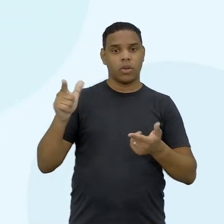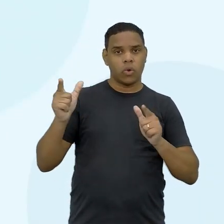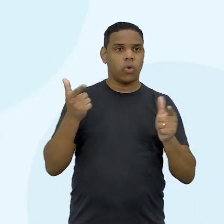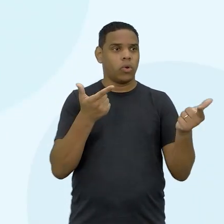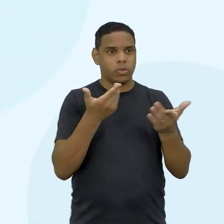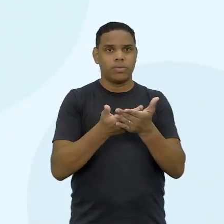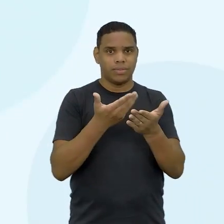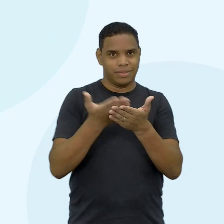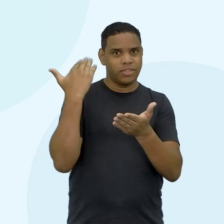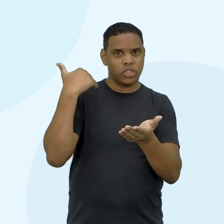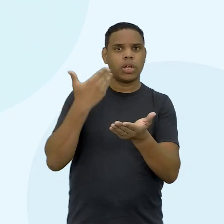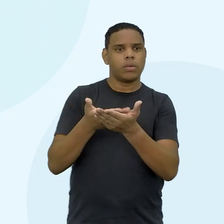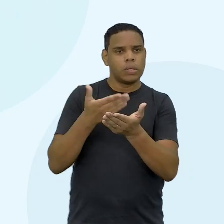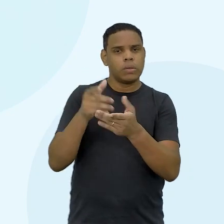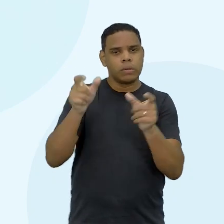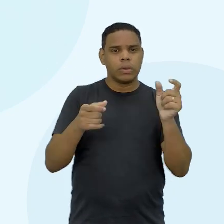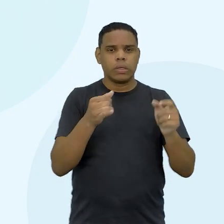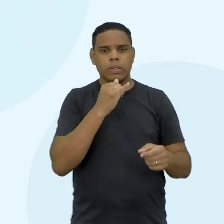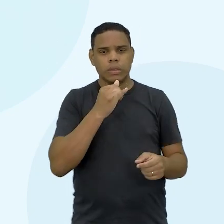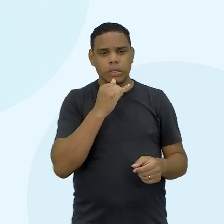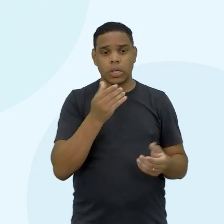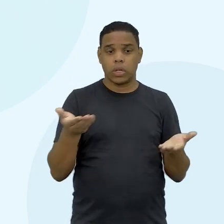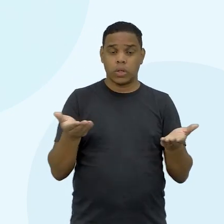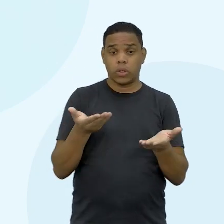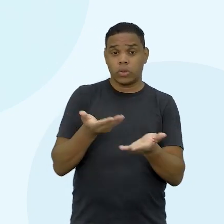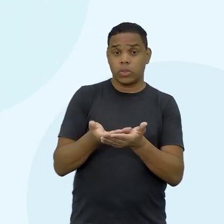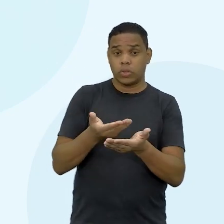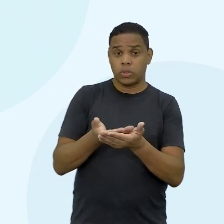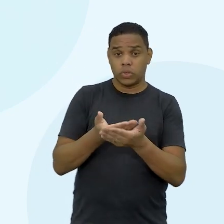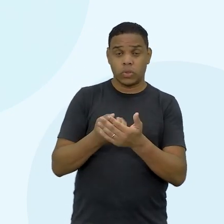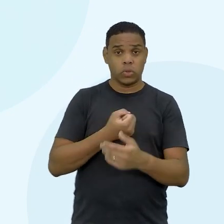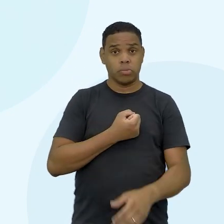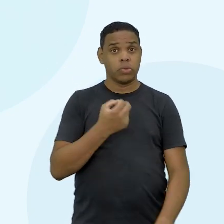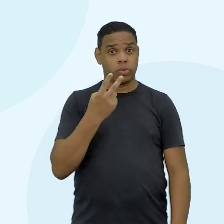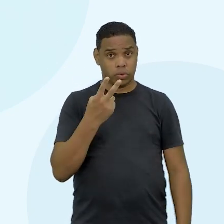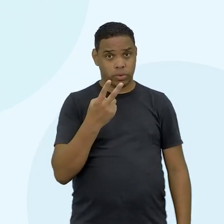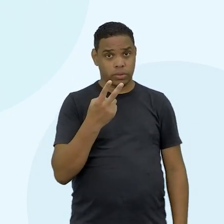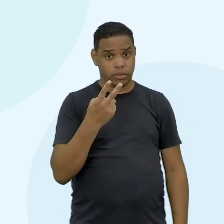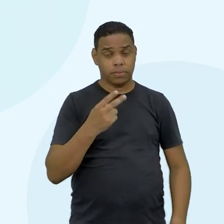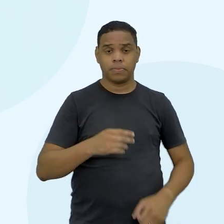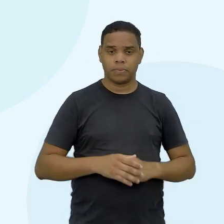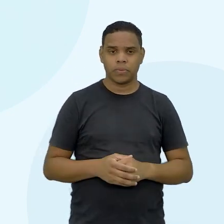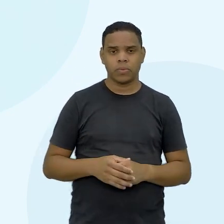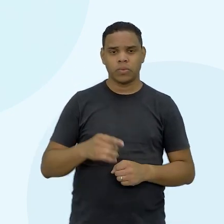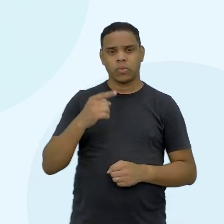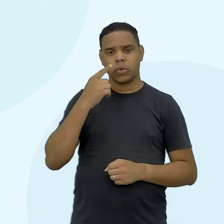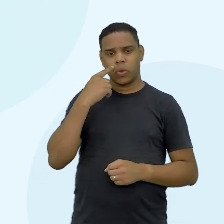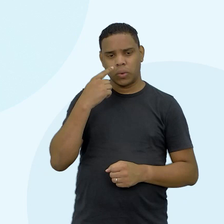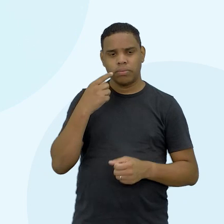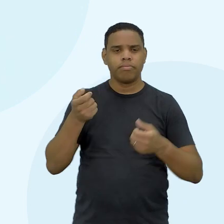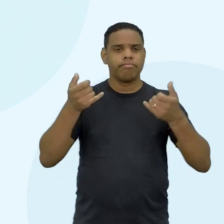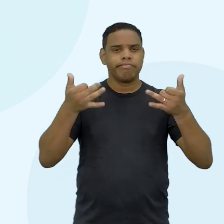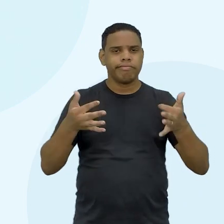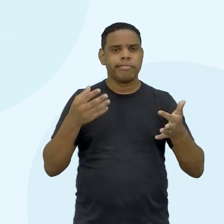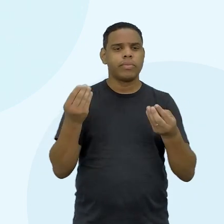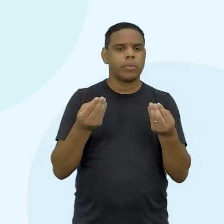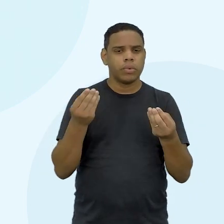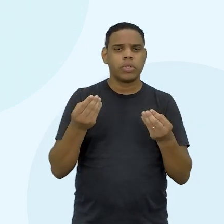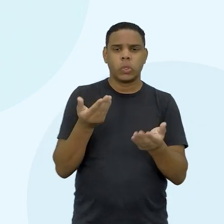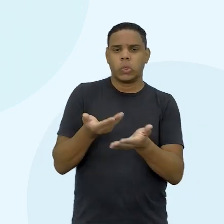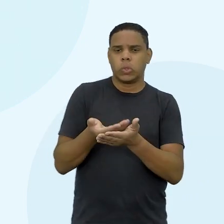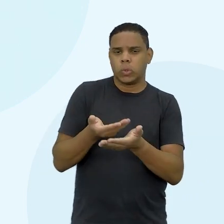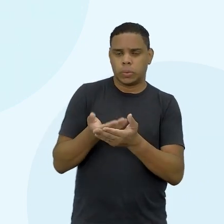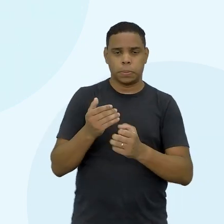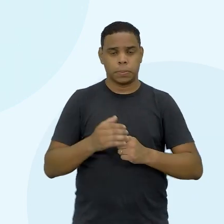outros estudos de caso. Vamos passar agora para o estudo de caso 2, né? Então, olha só, Eve, relata aí pra gente, né, esse estudo